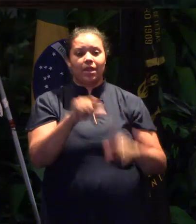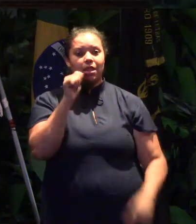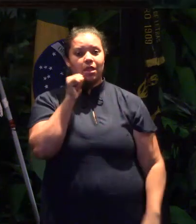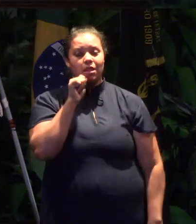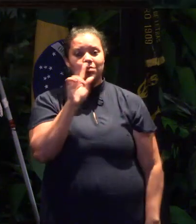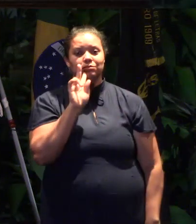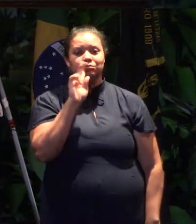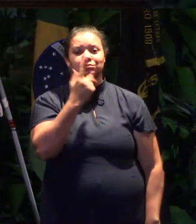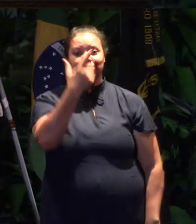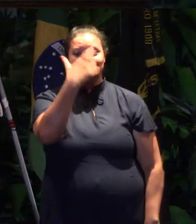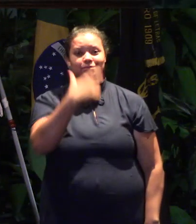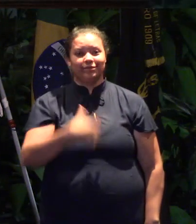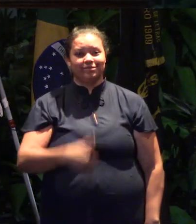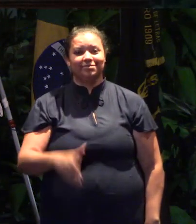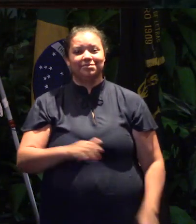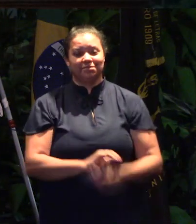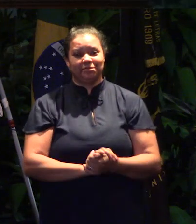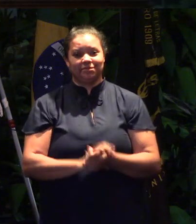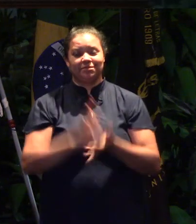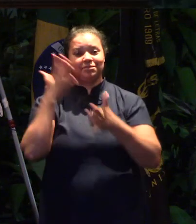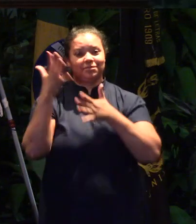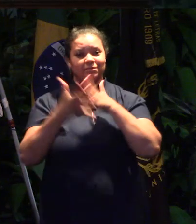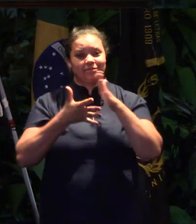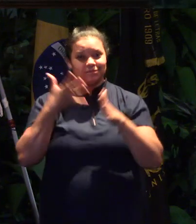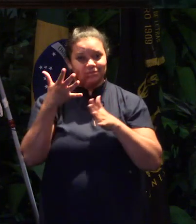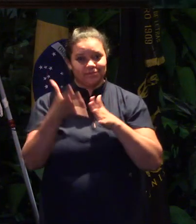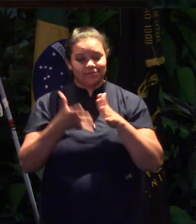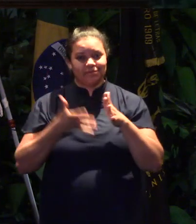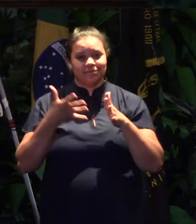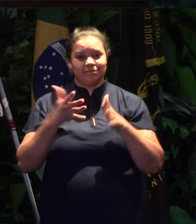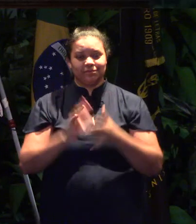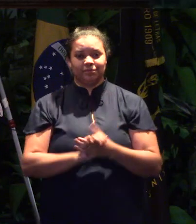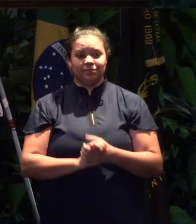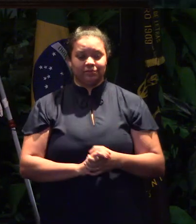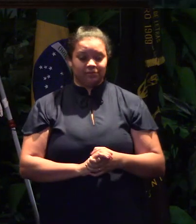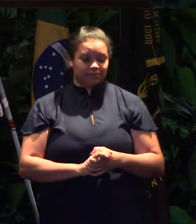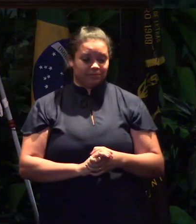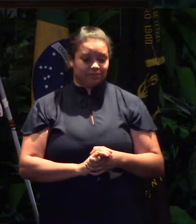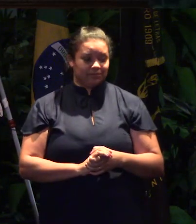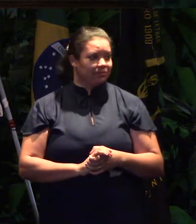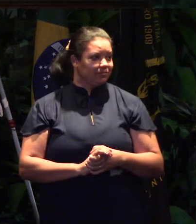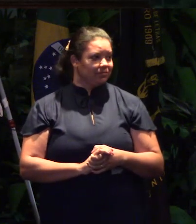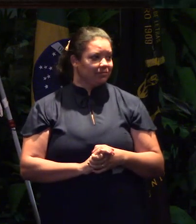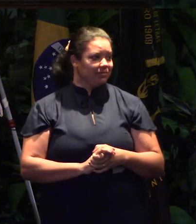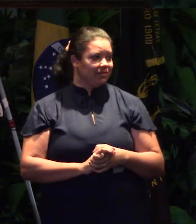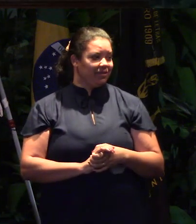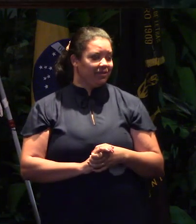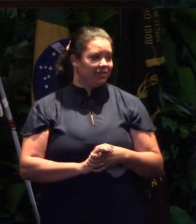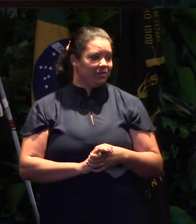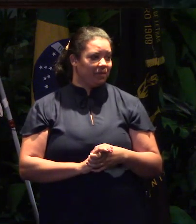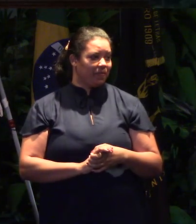nossa leitora em Libras, a nossa leitora, né?